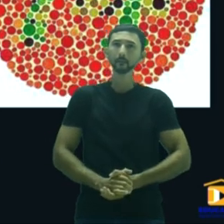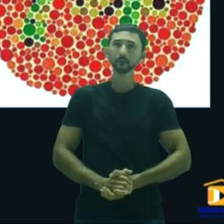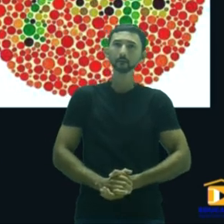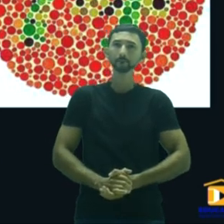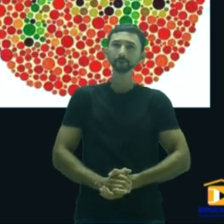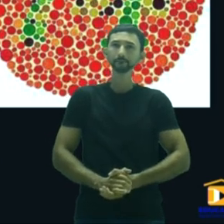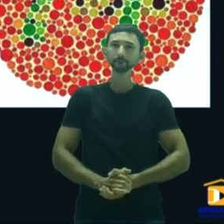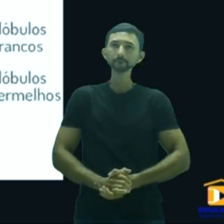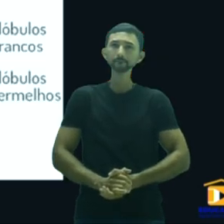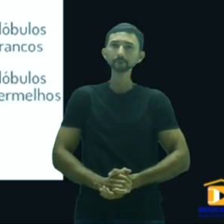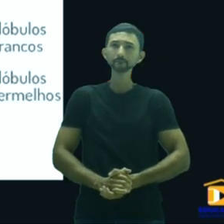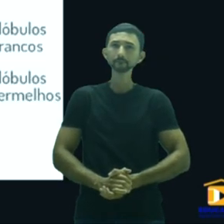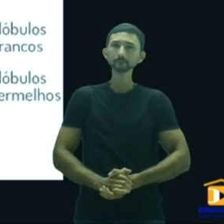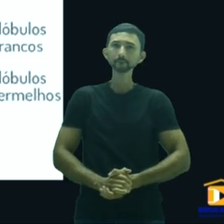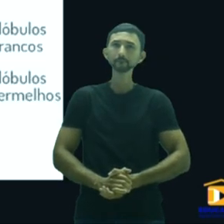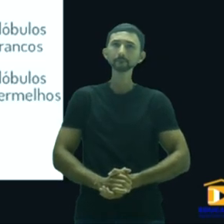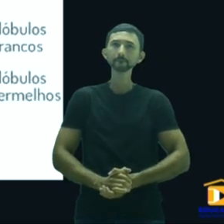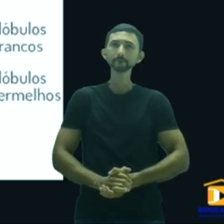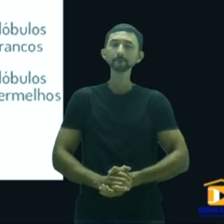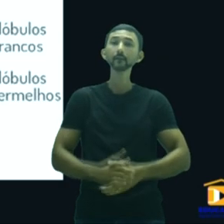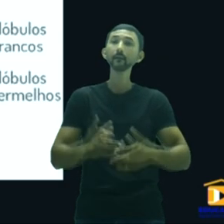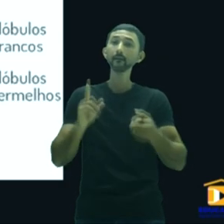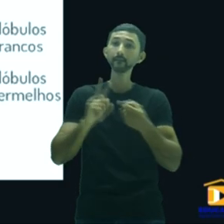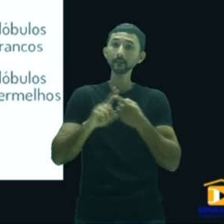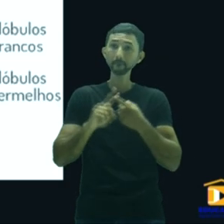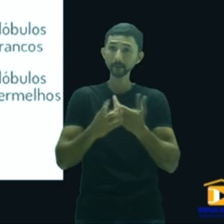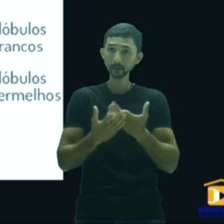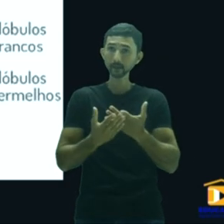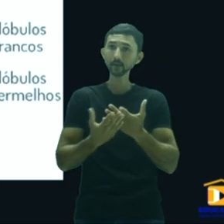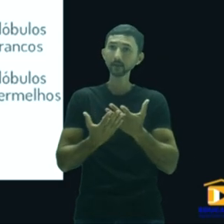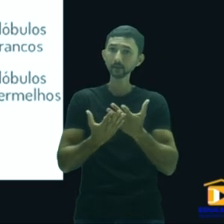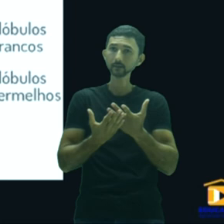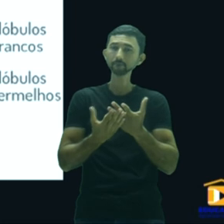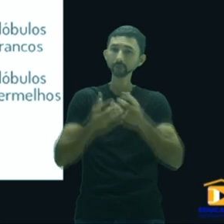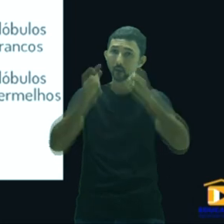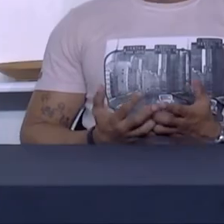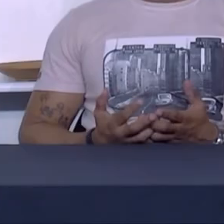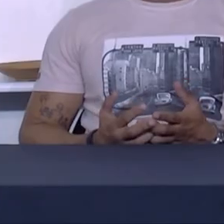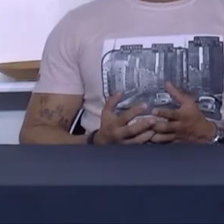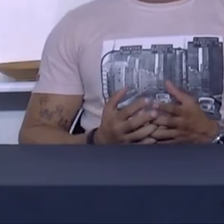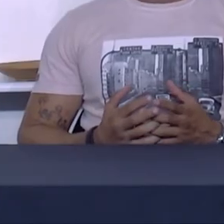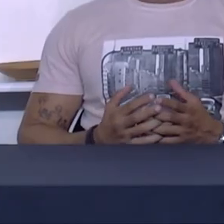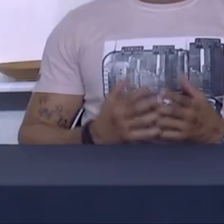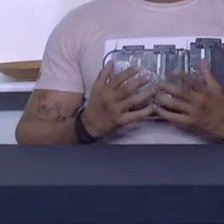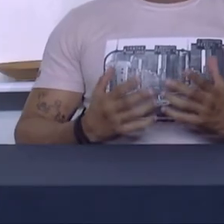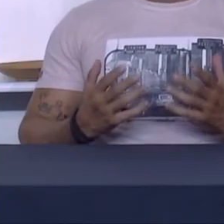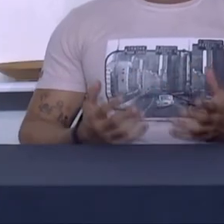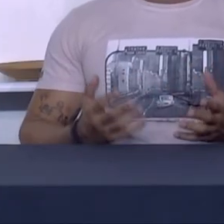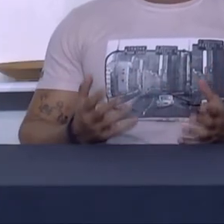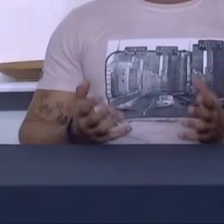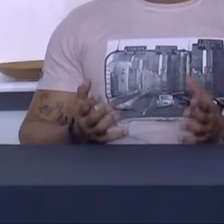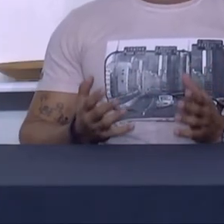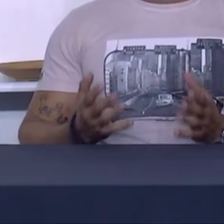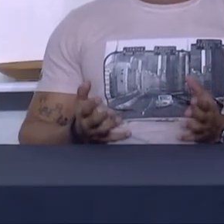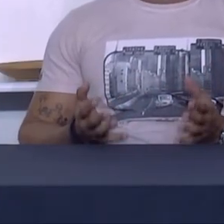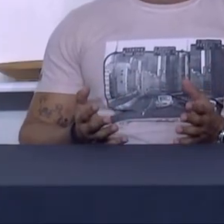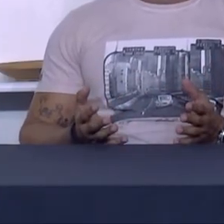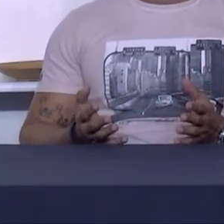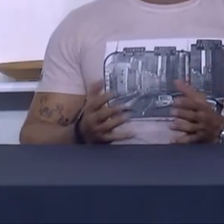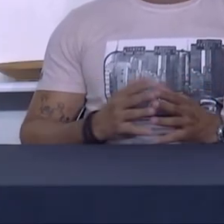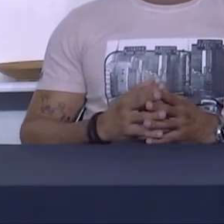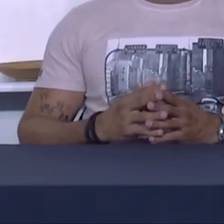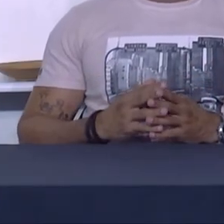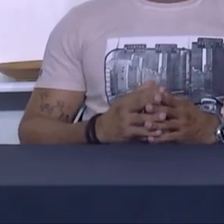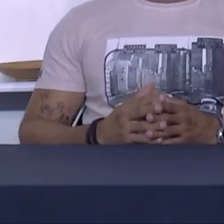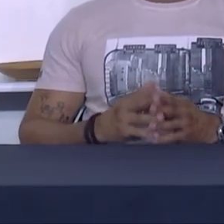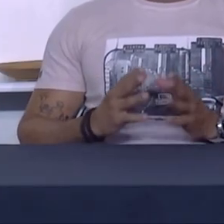expressão. Beleza? Pessoal, ainda dentro dos quadros de hereditariedade, nós poderíamos citar aqui para